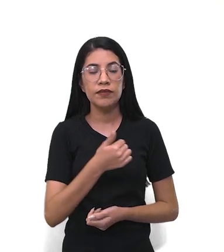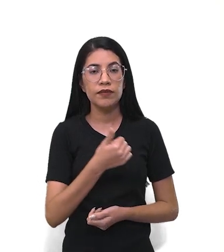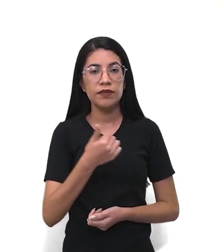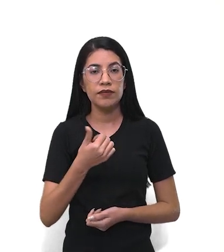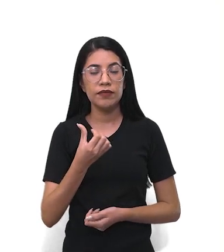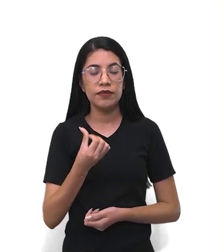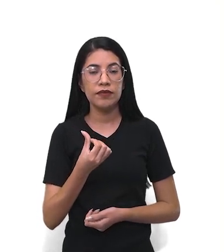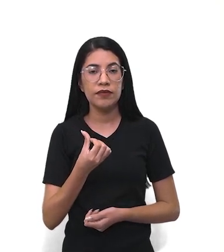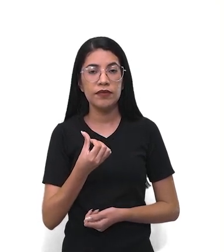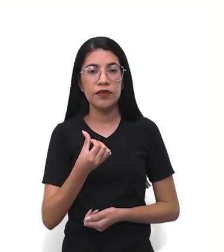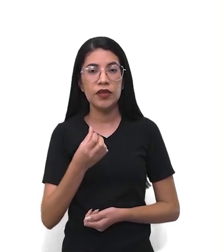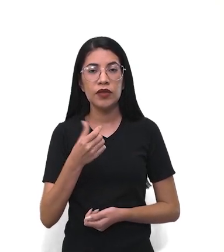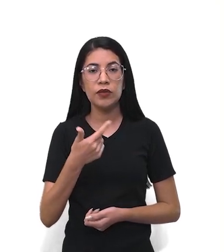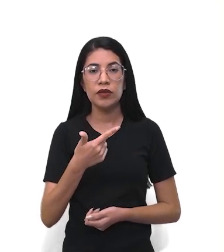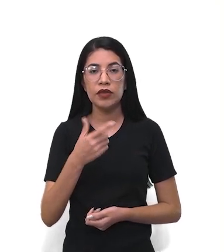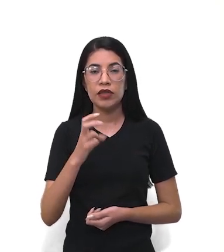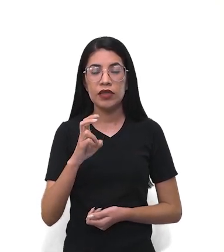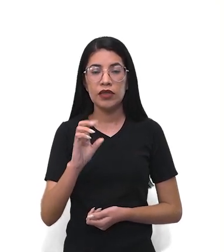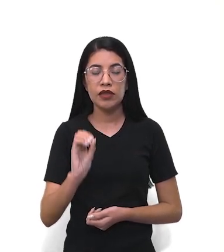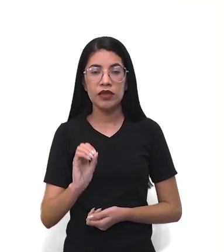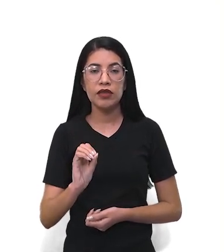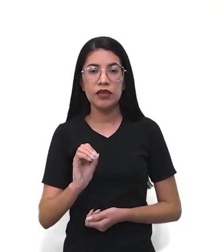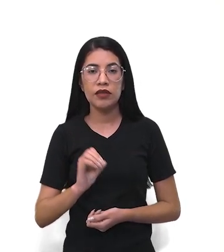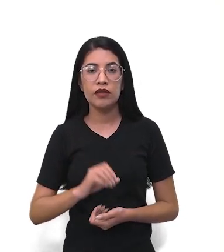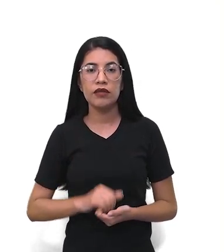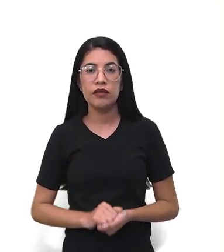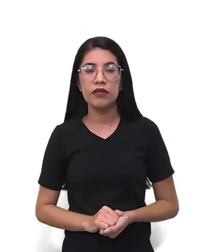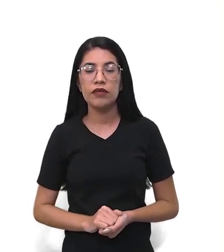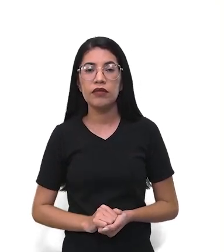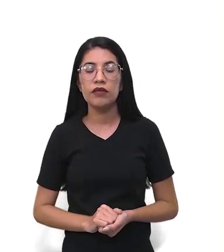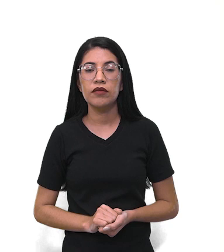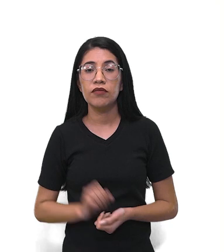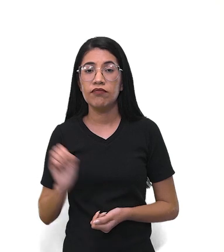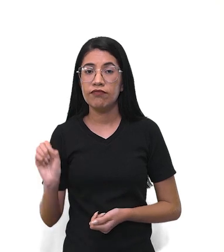116.250. Comprou caro esse carro, né? Comprou mal.